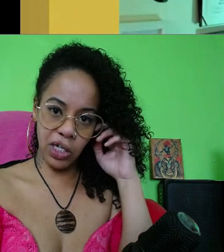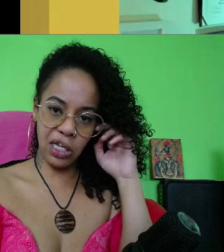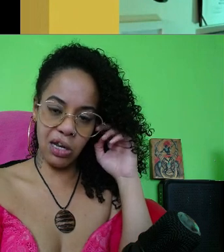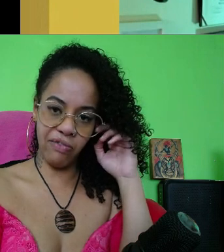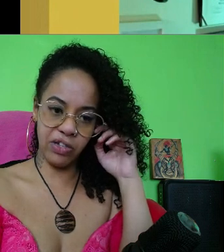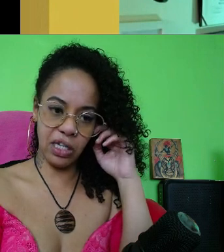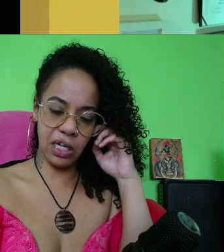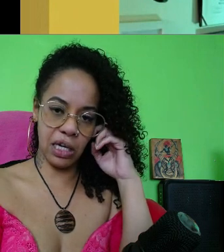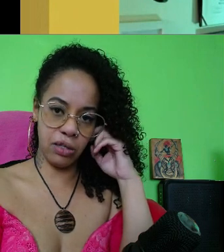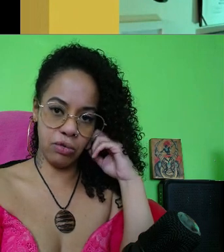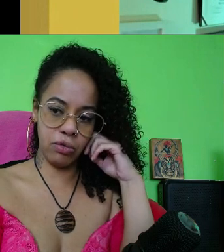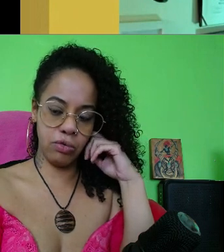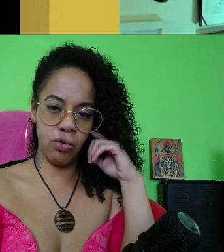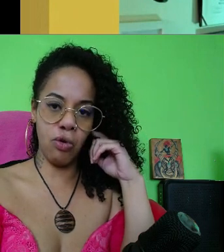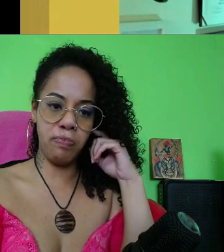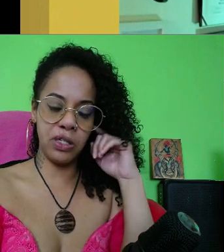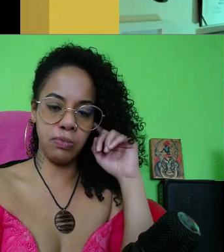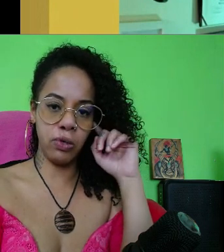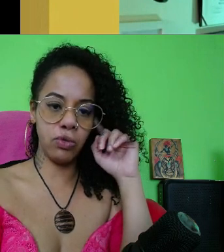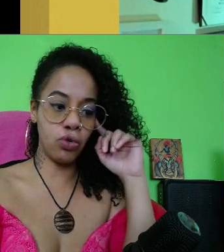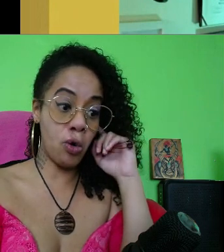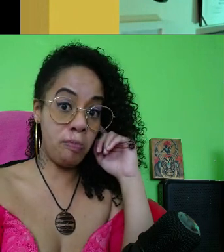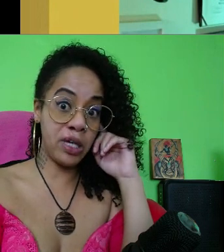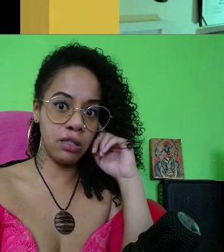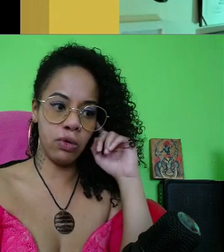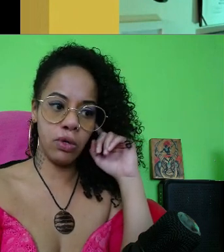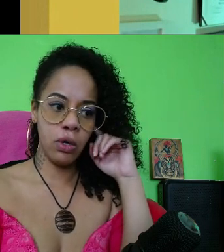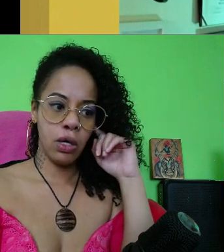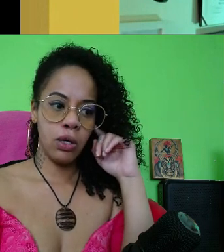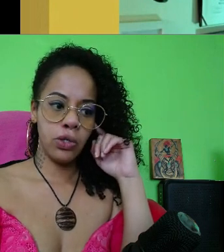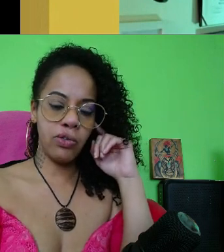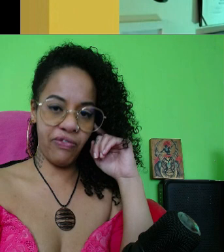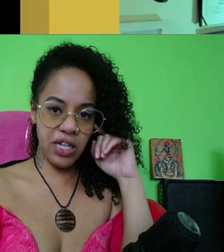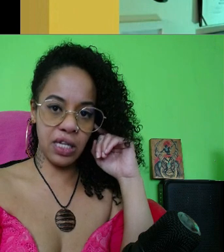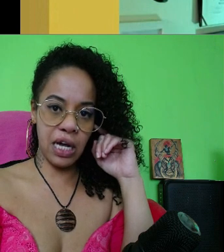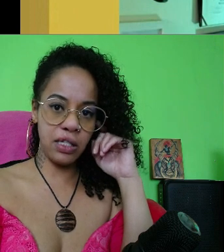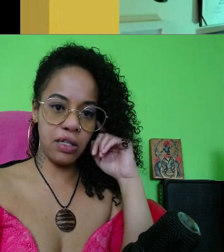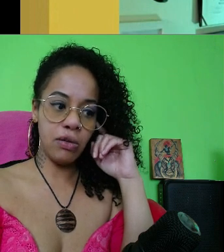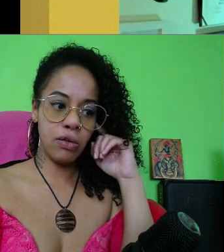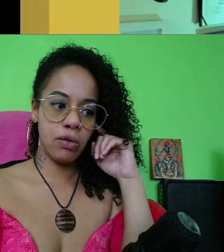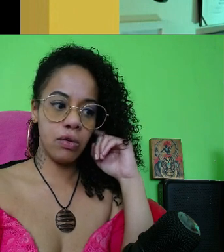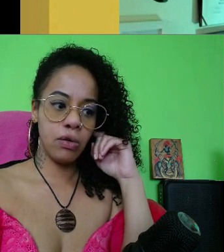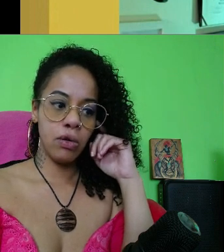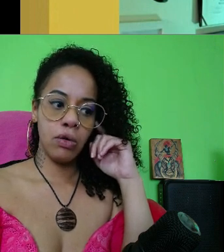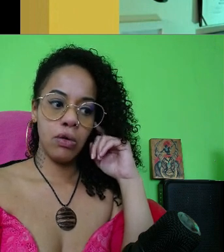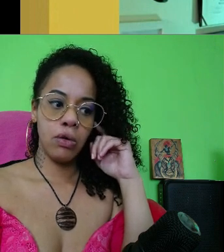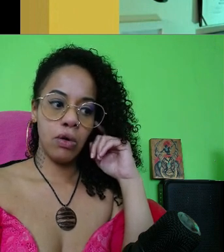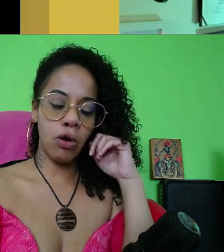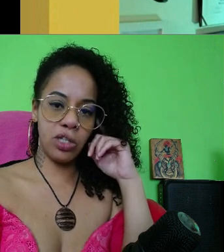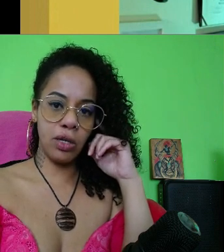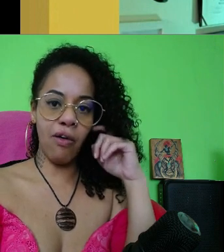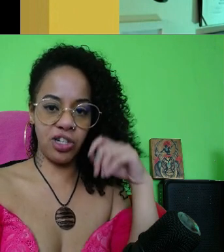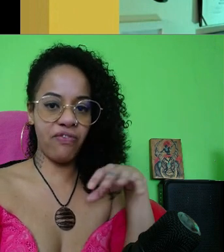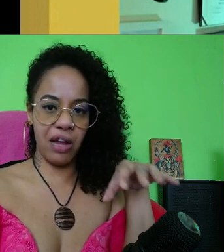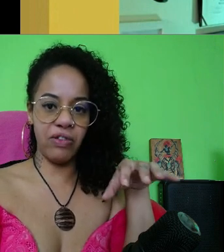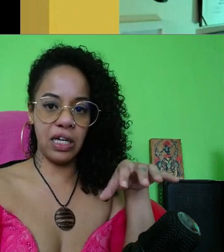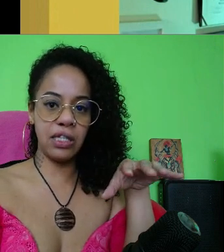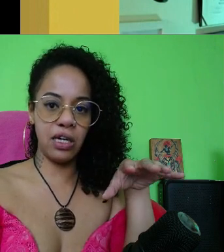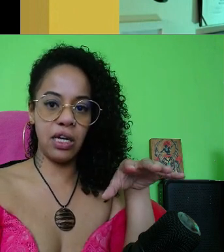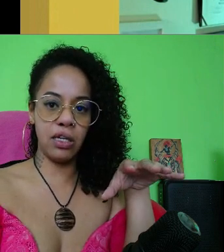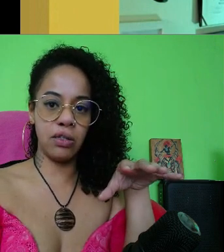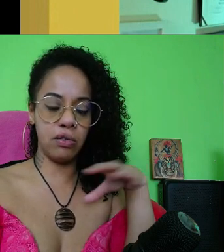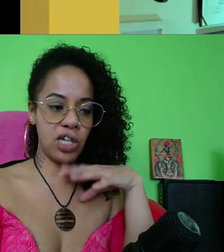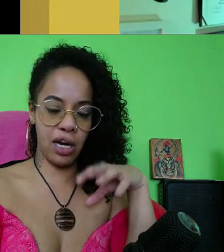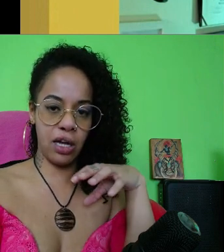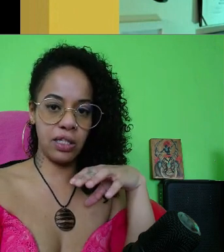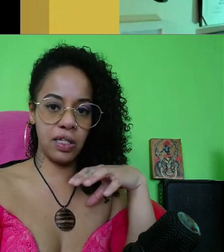secretário da fazenda lá do golpismo do golpismo tu fez análise ou já falava